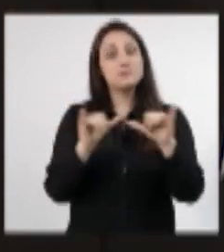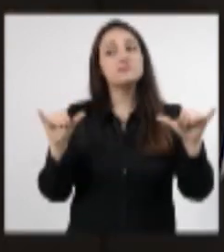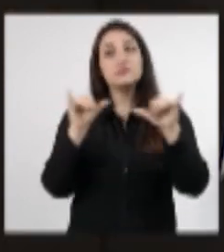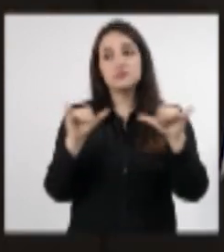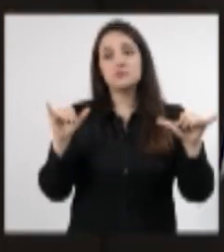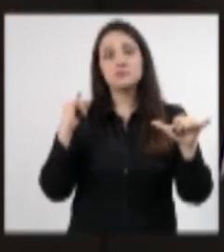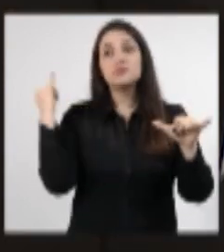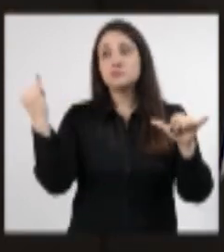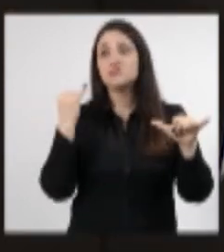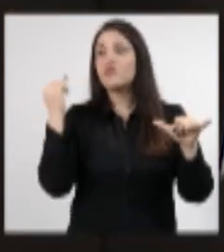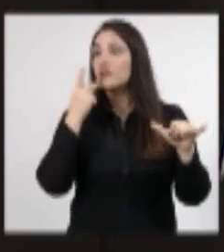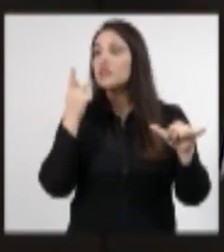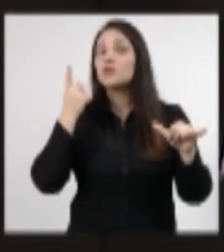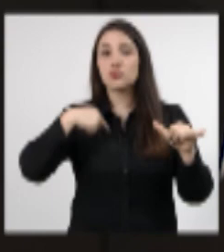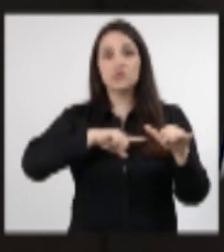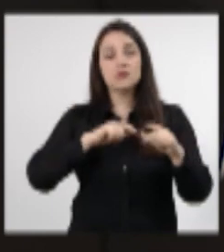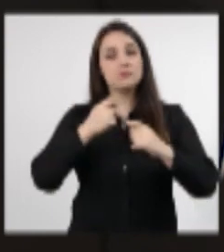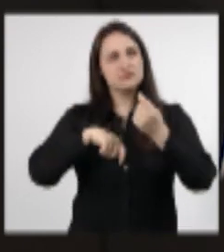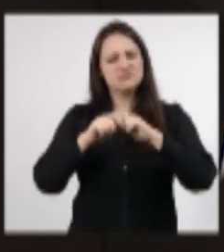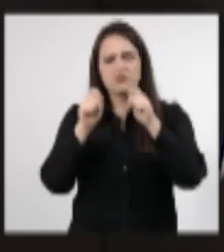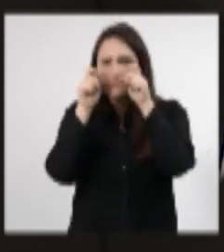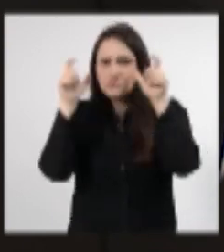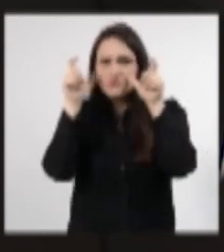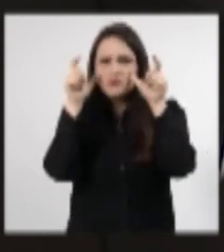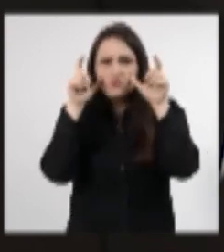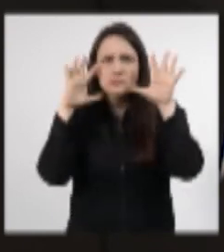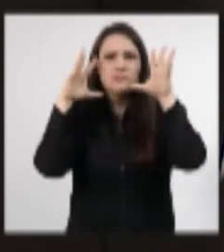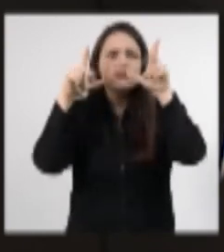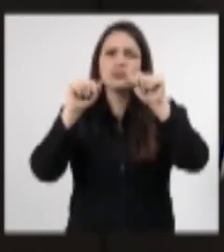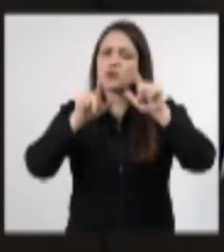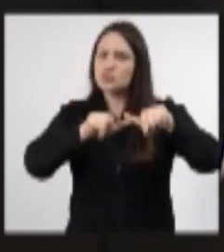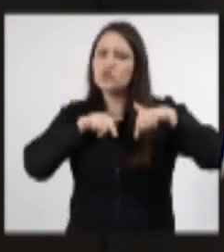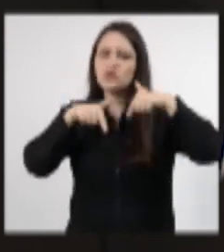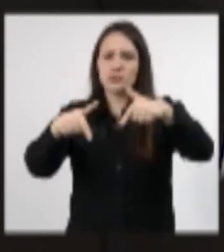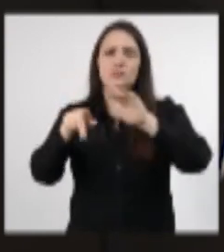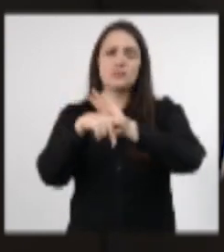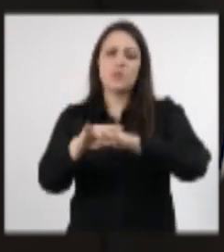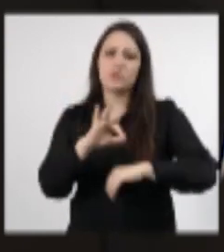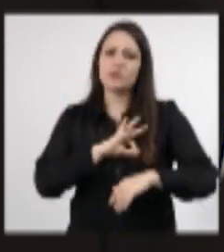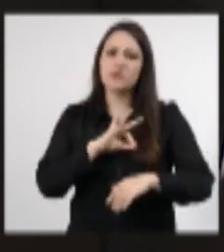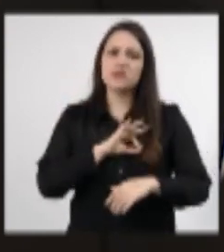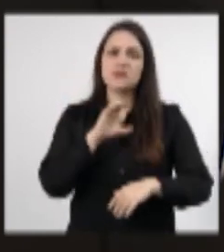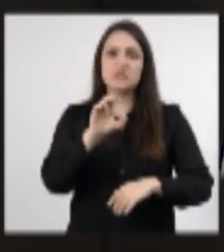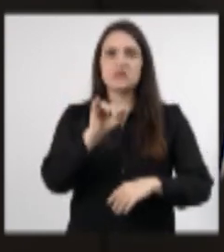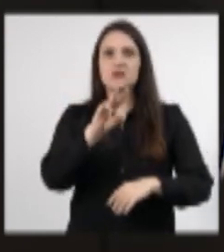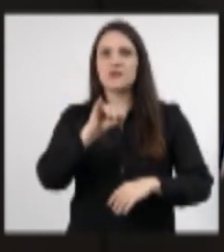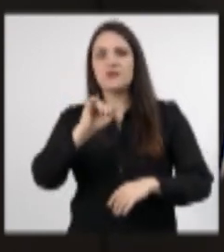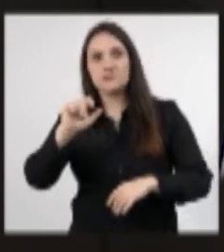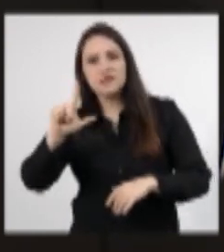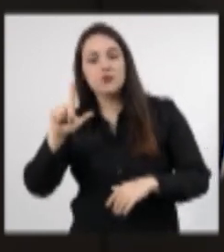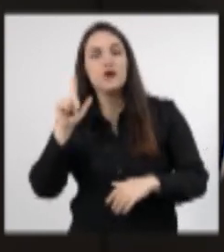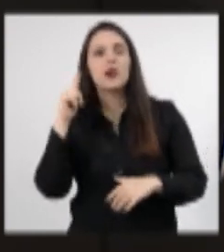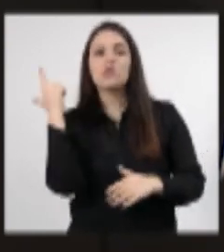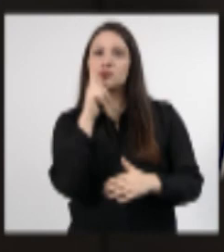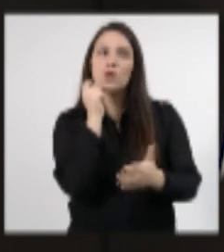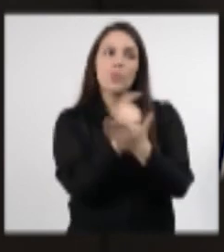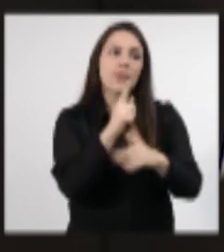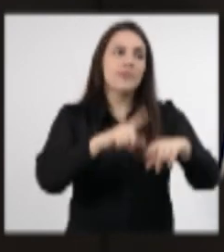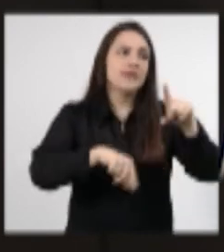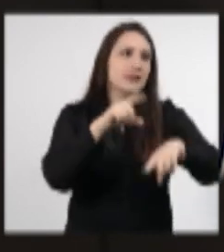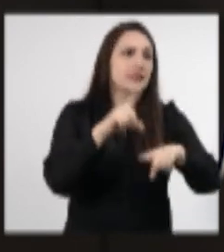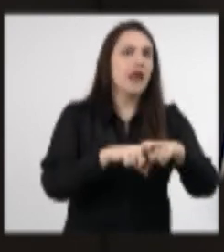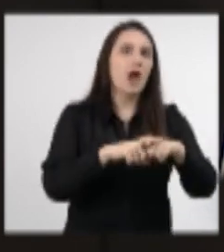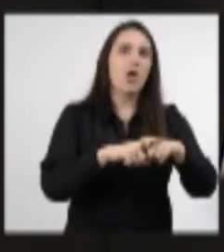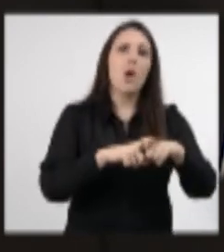deixar a mensagem que nós da administração da Polícia Civil estamos atentos a todos os pleitos dos policiais civis, quer seja na busca incansável de